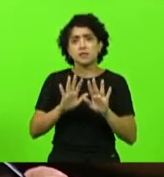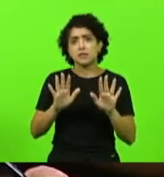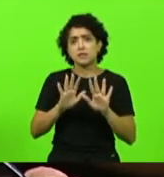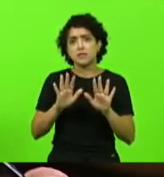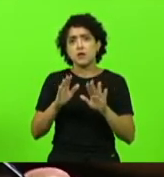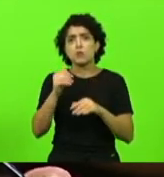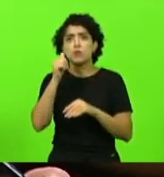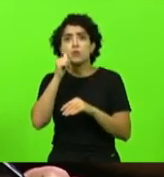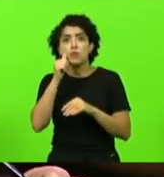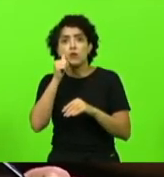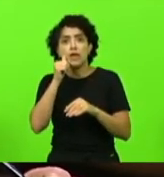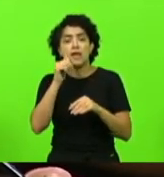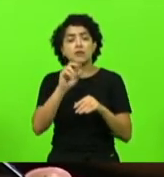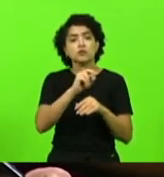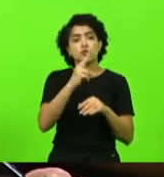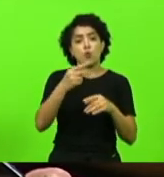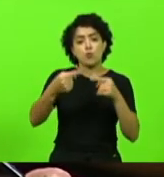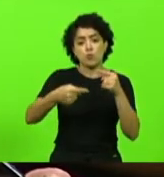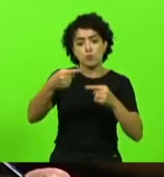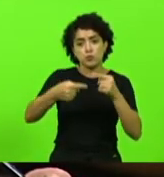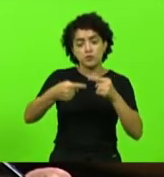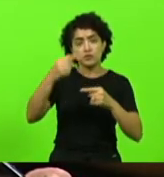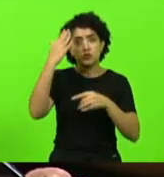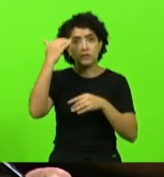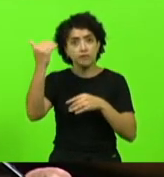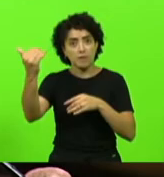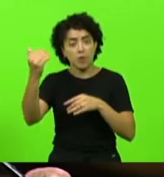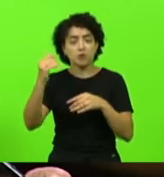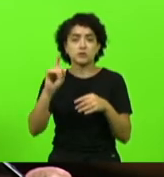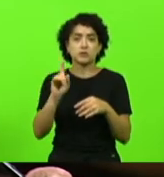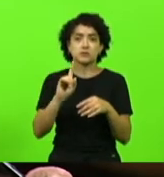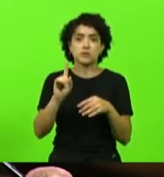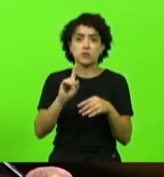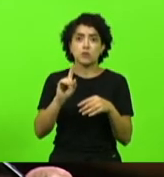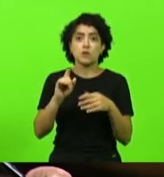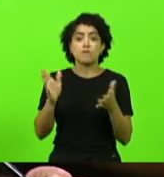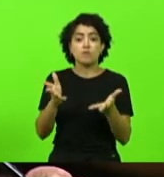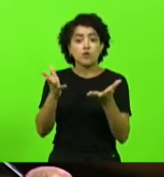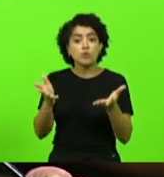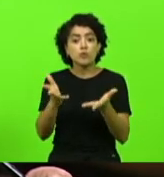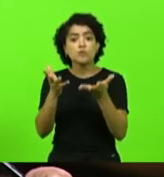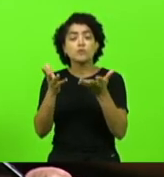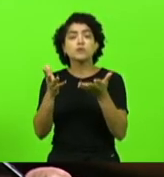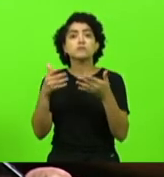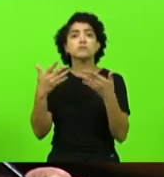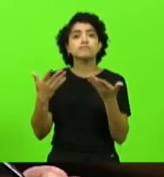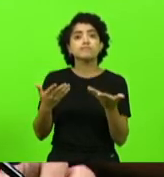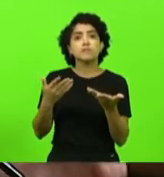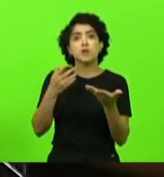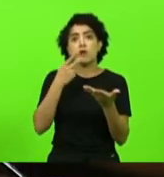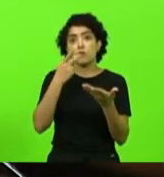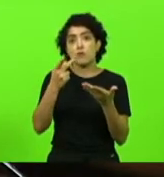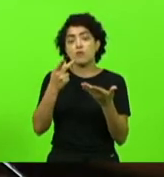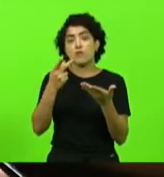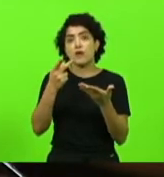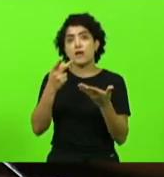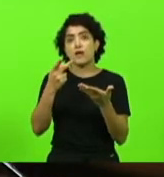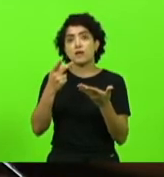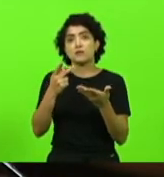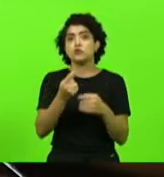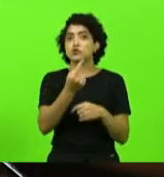por políticas conhecidas, famosas, não. Mas vou citar aqui o caso de uma